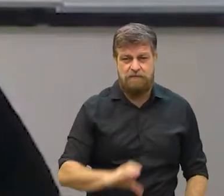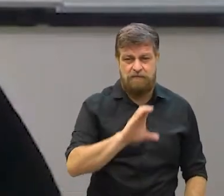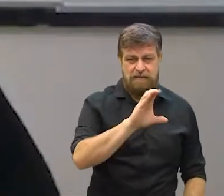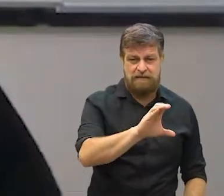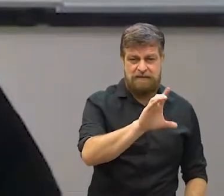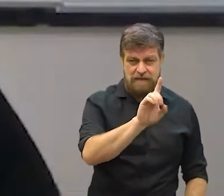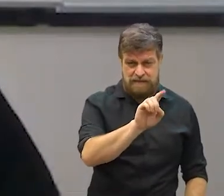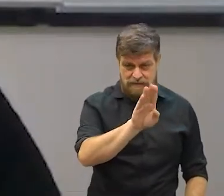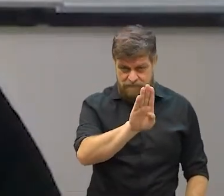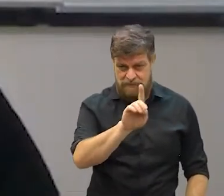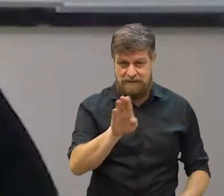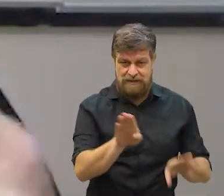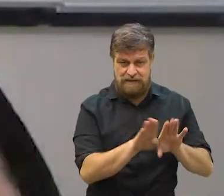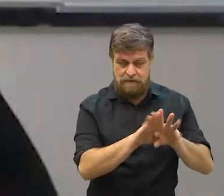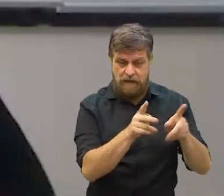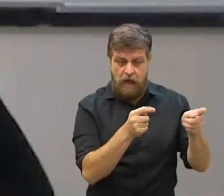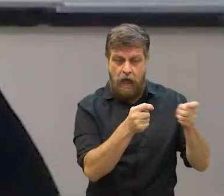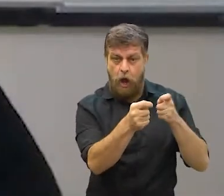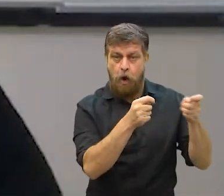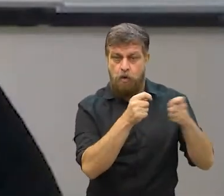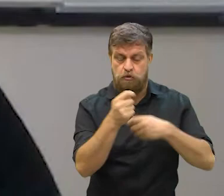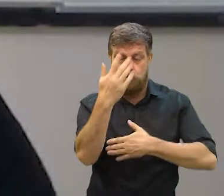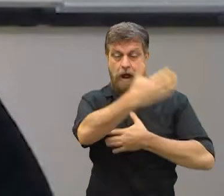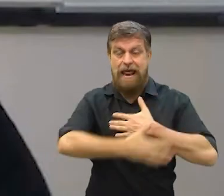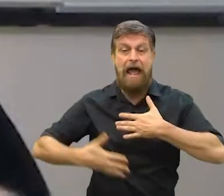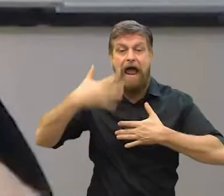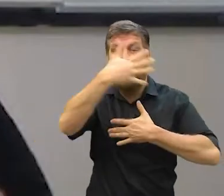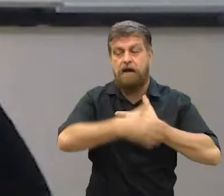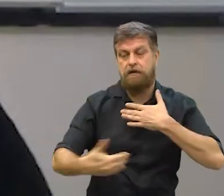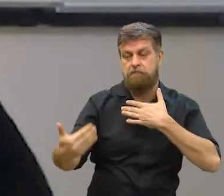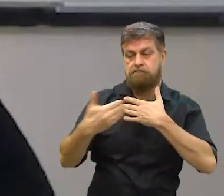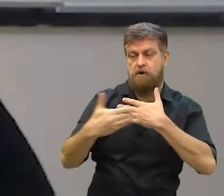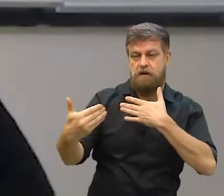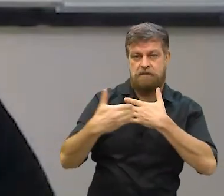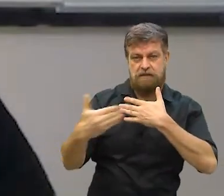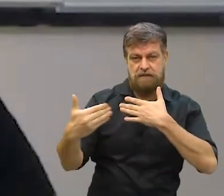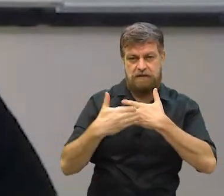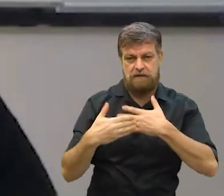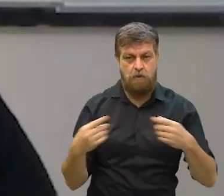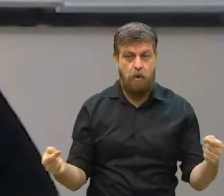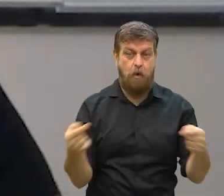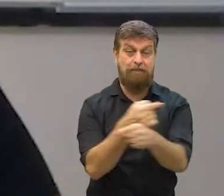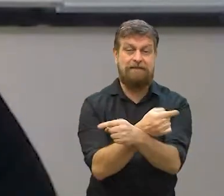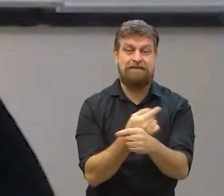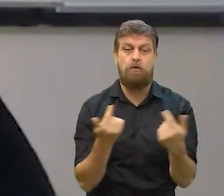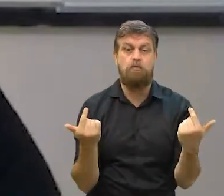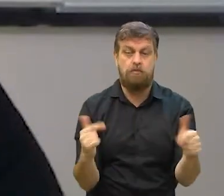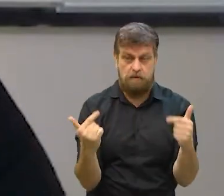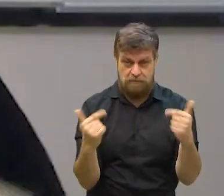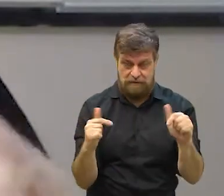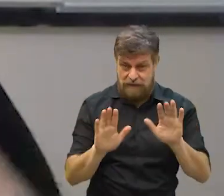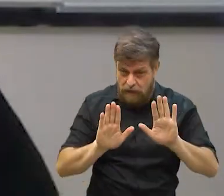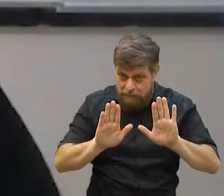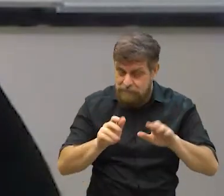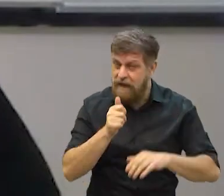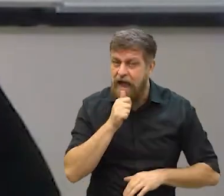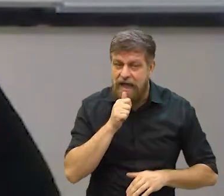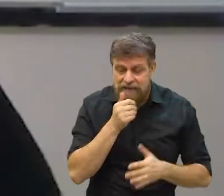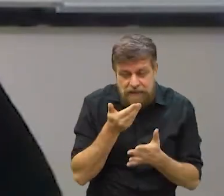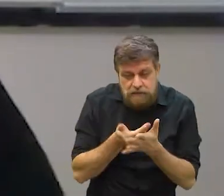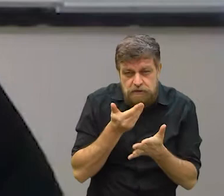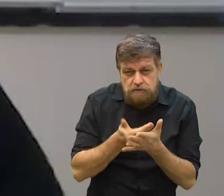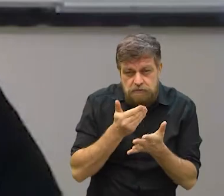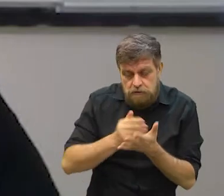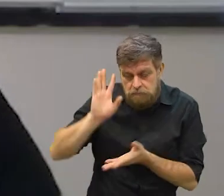um modulador do sistema imunológico, então não teria essa contraindicação. Porém, ainda não existe